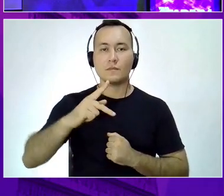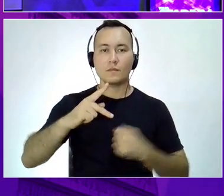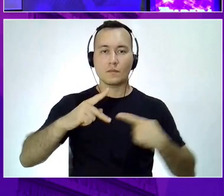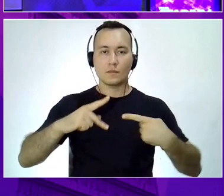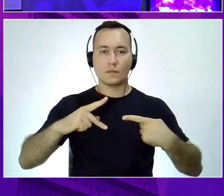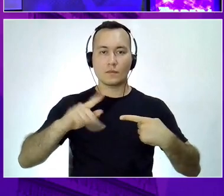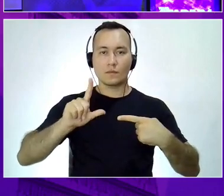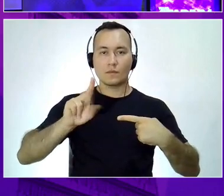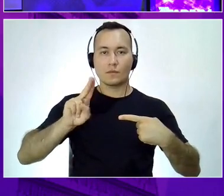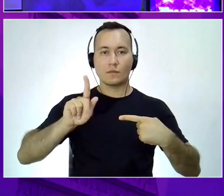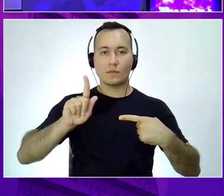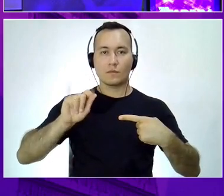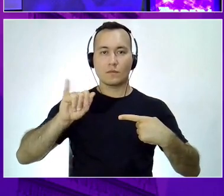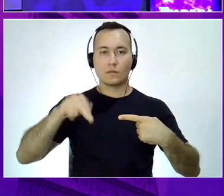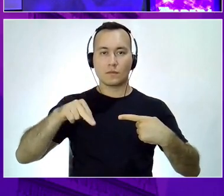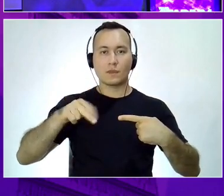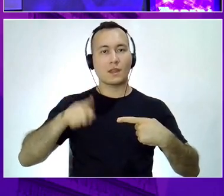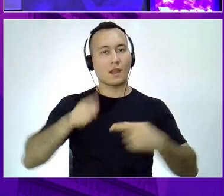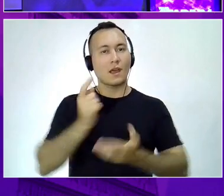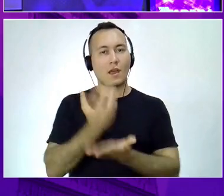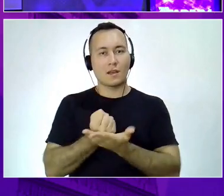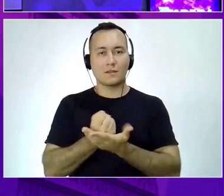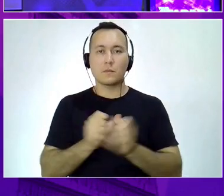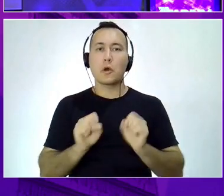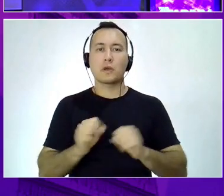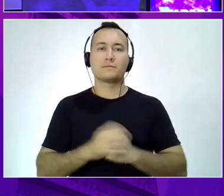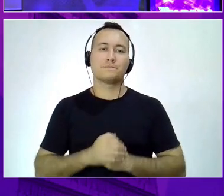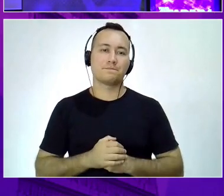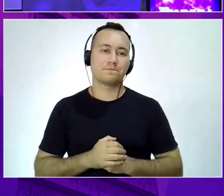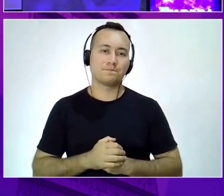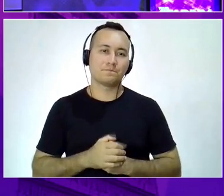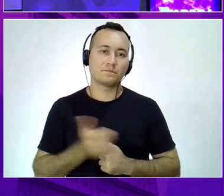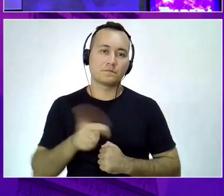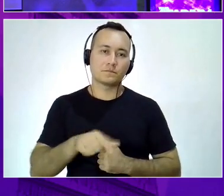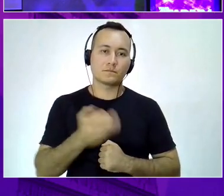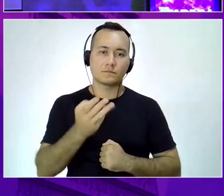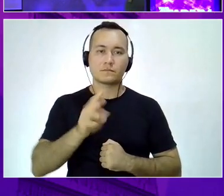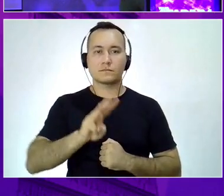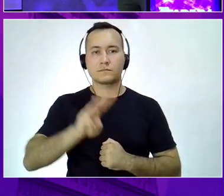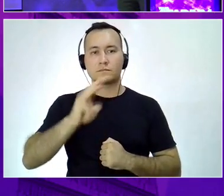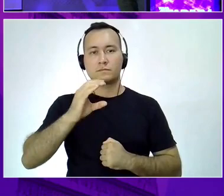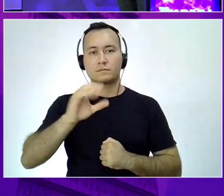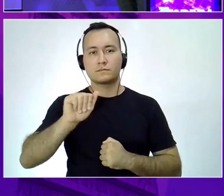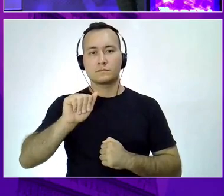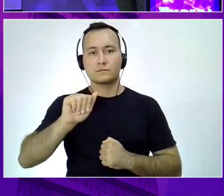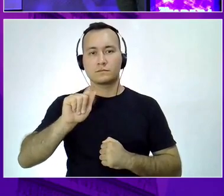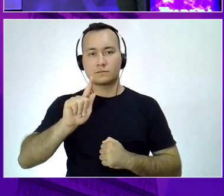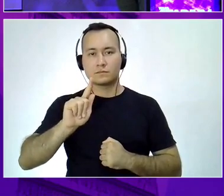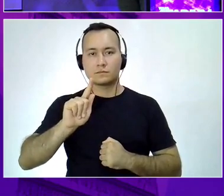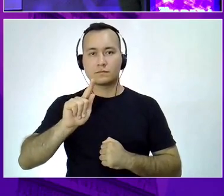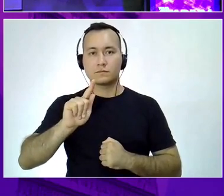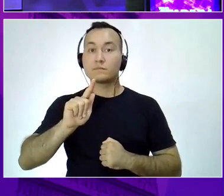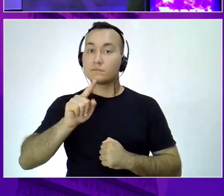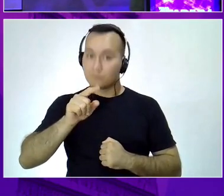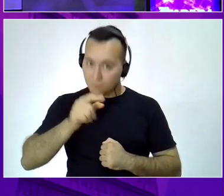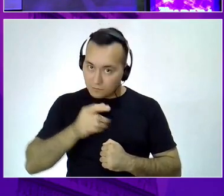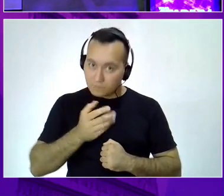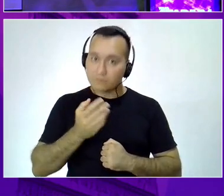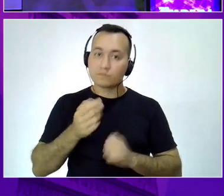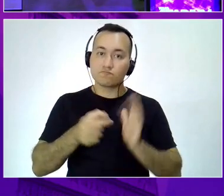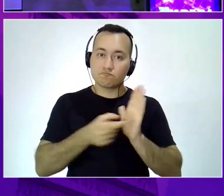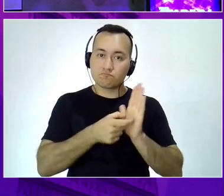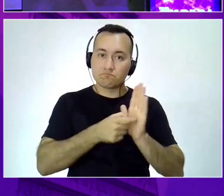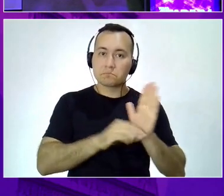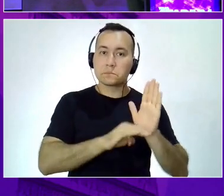WCAG, que é a auditoria mundial, o consórcio mundial, eles também têm uma ferramenta que faz essa leitura do código e traz para você os pontos